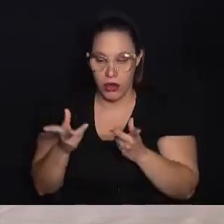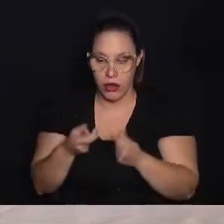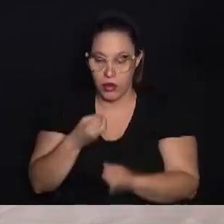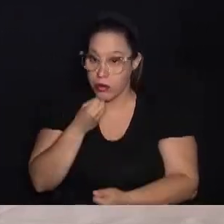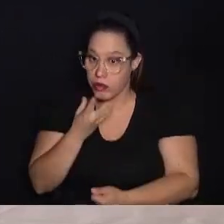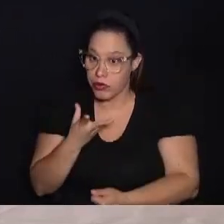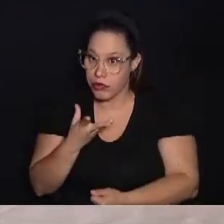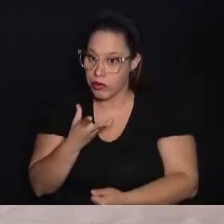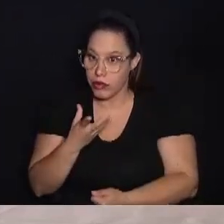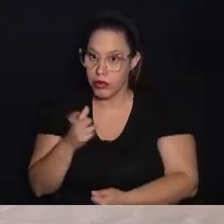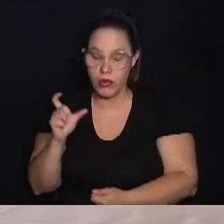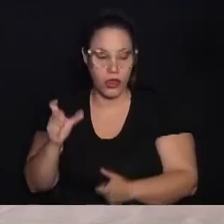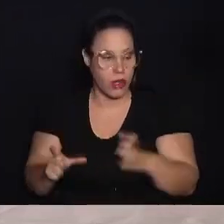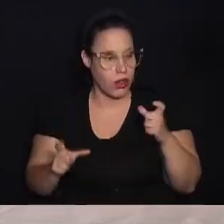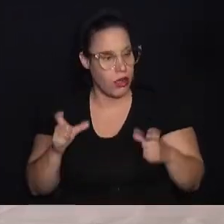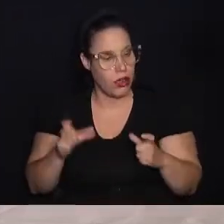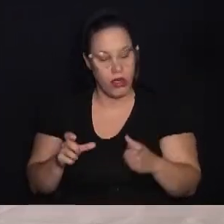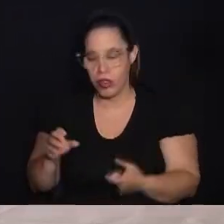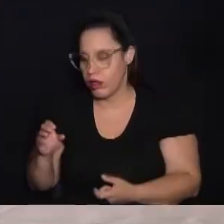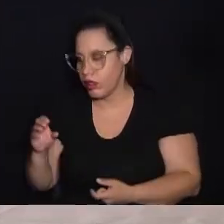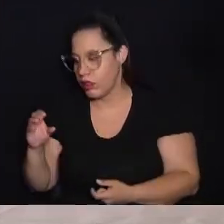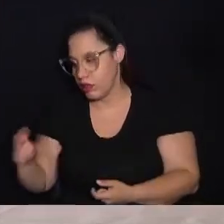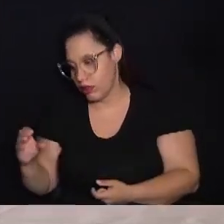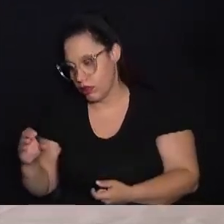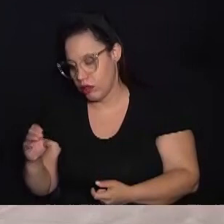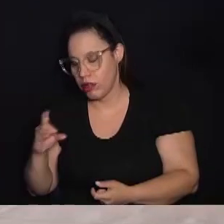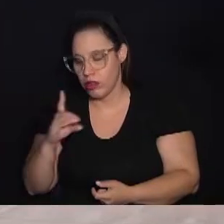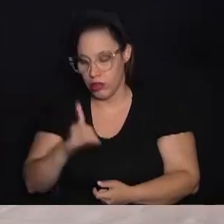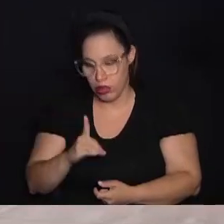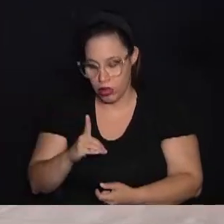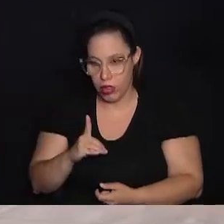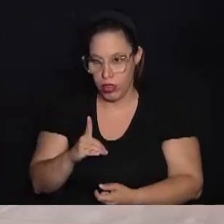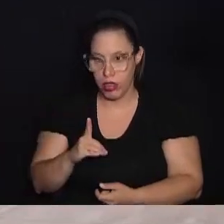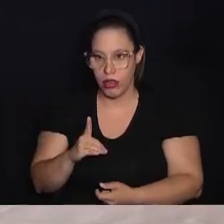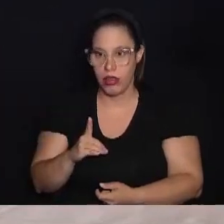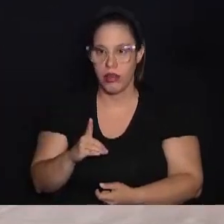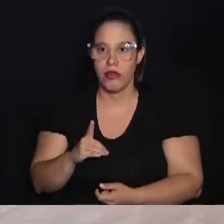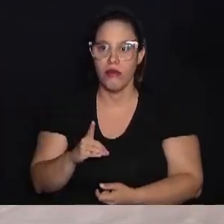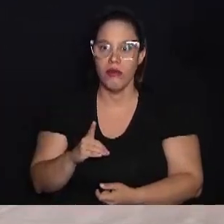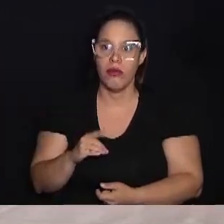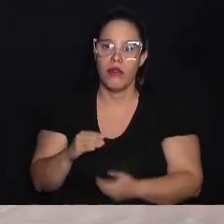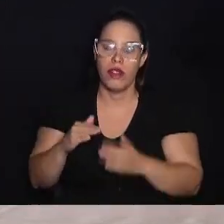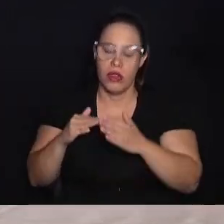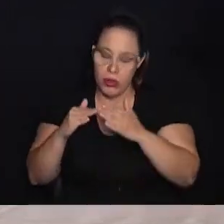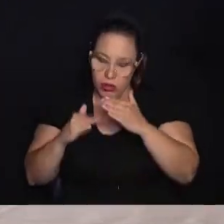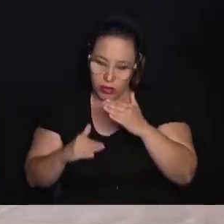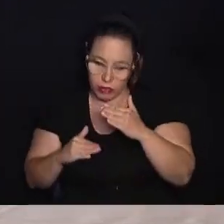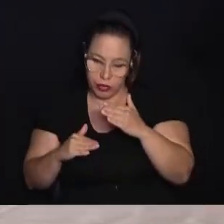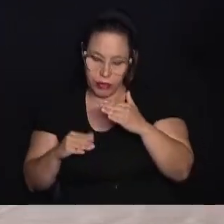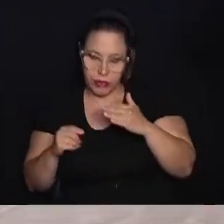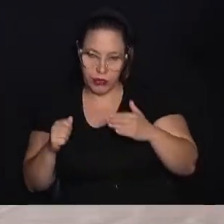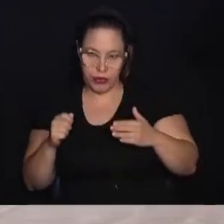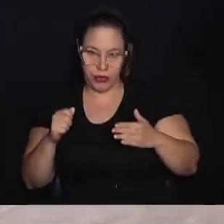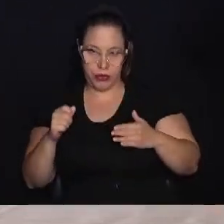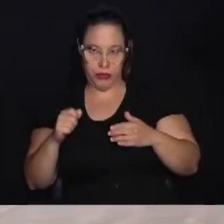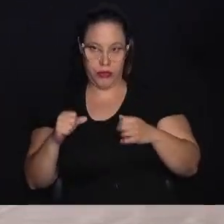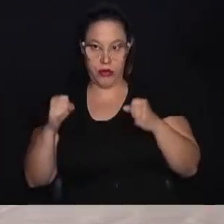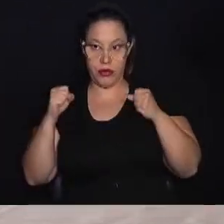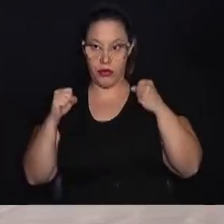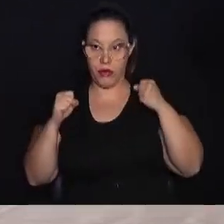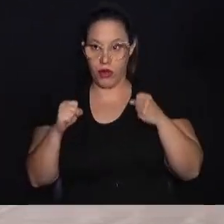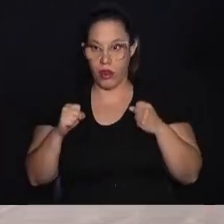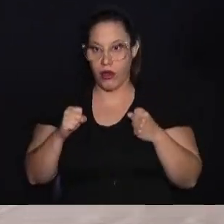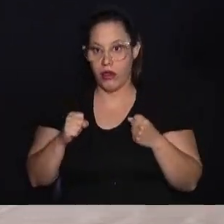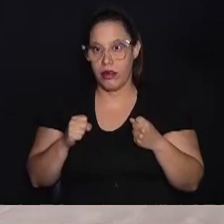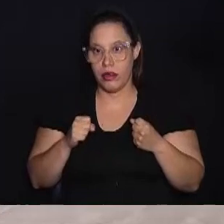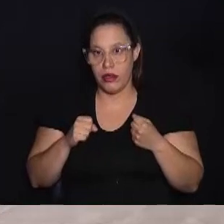os produtos direcionados para as classes C e D, que têm uma margem um pouco menor, e aí podem até ser